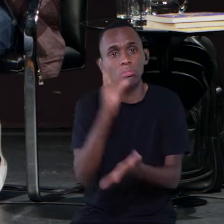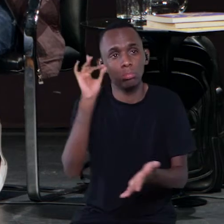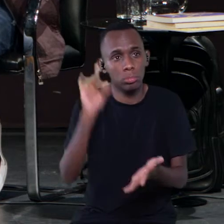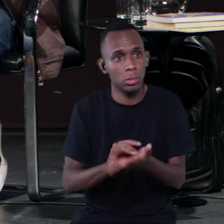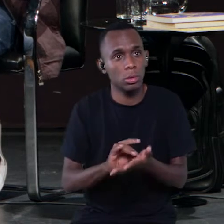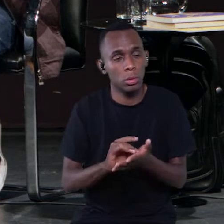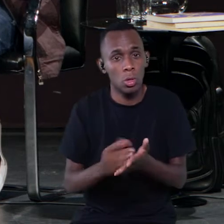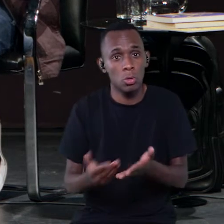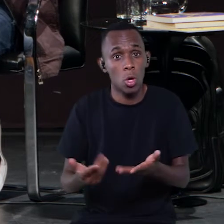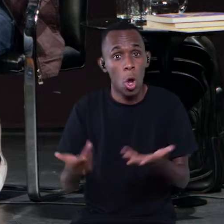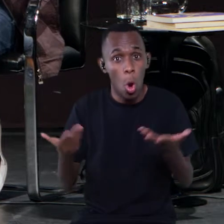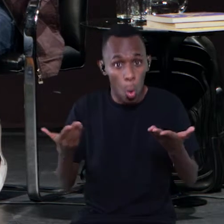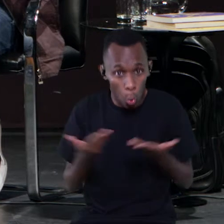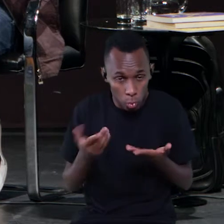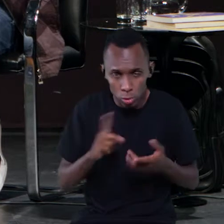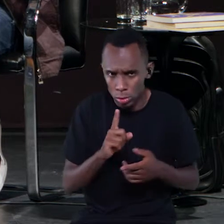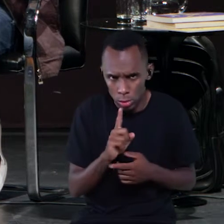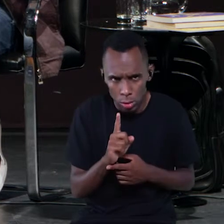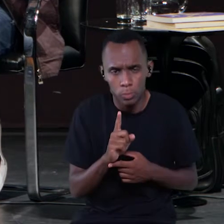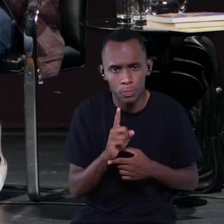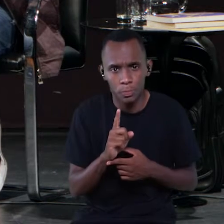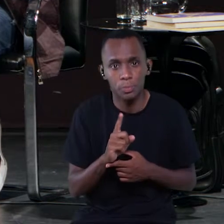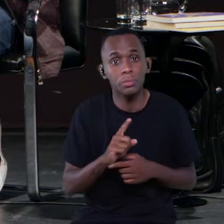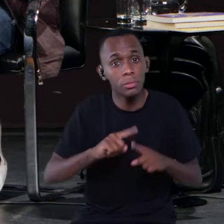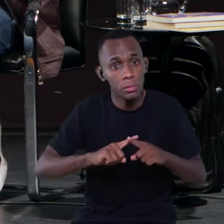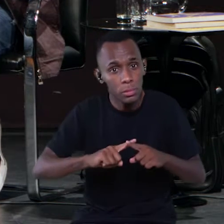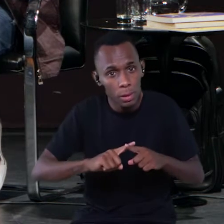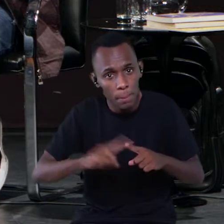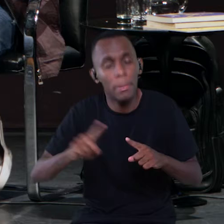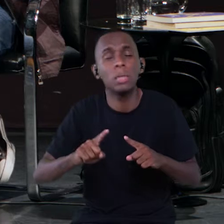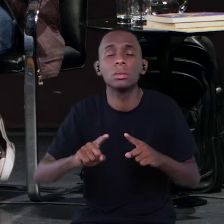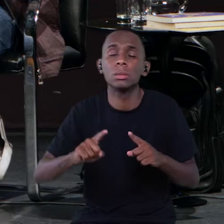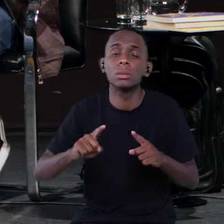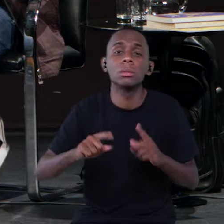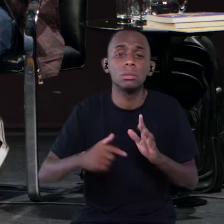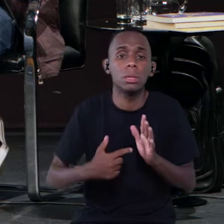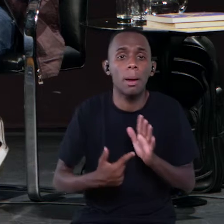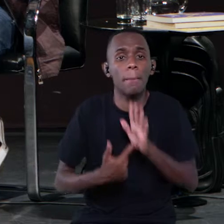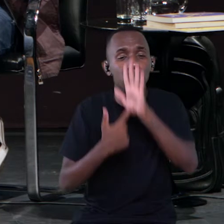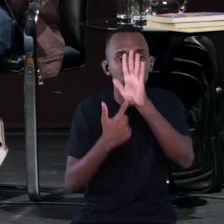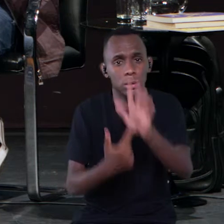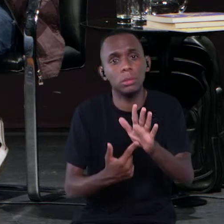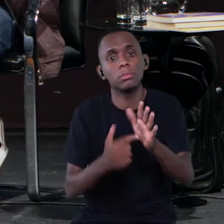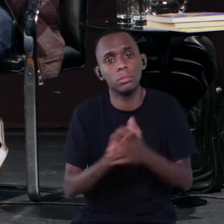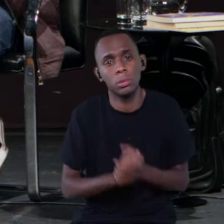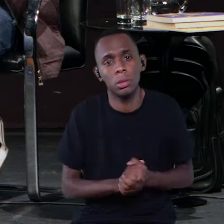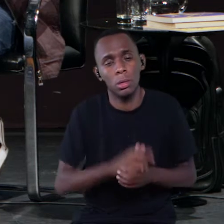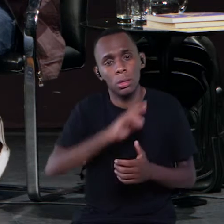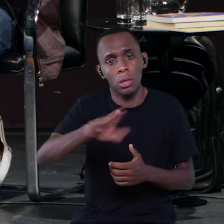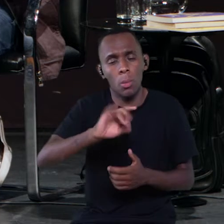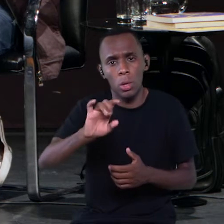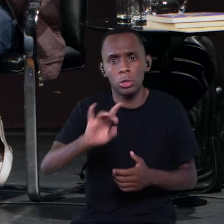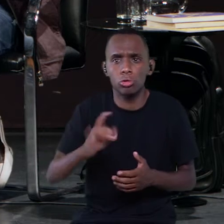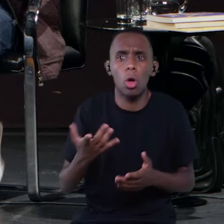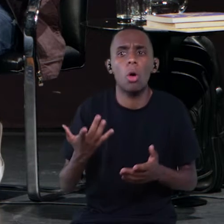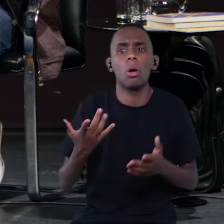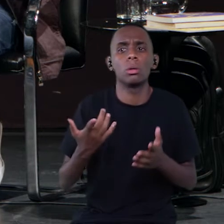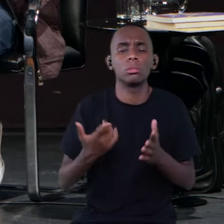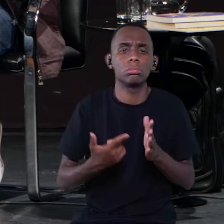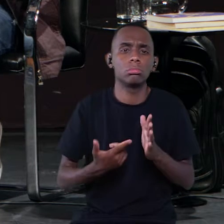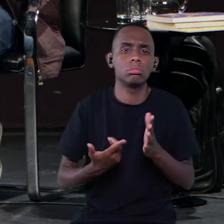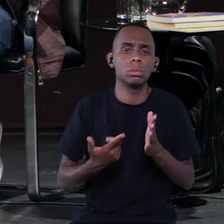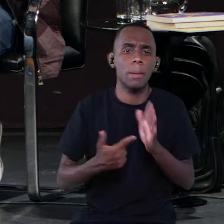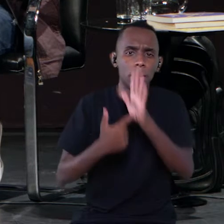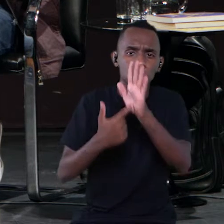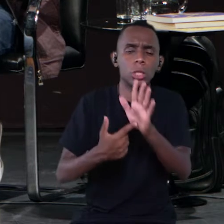não está chegando para nós aqui como um referencial dominante, mas ele está lá em plena atuação, e ele atua não só na encenação dramática